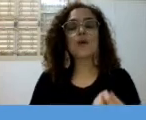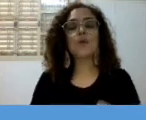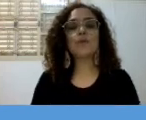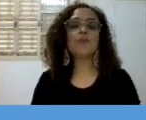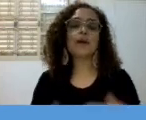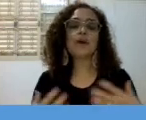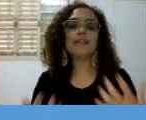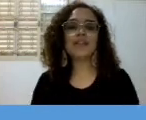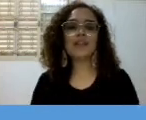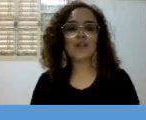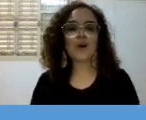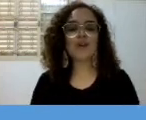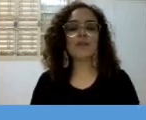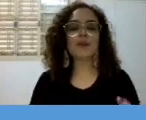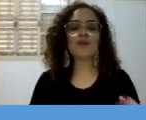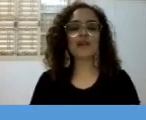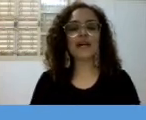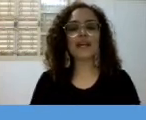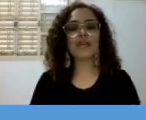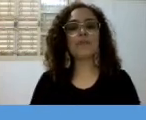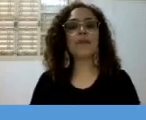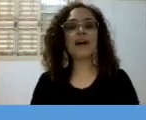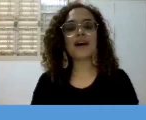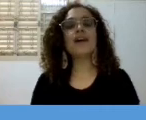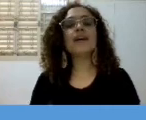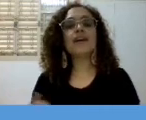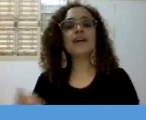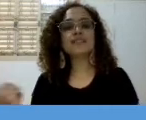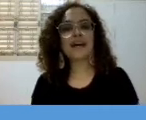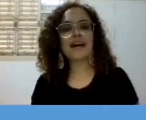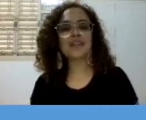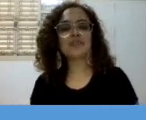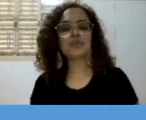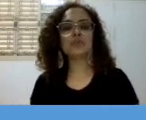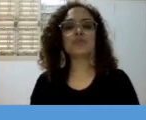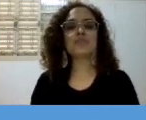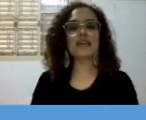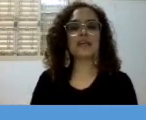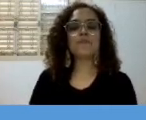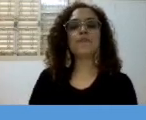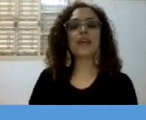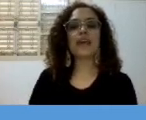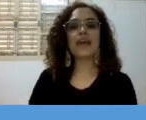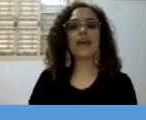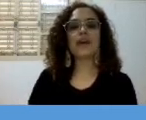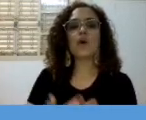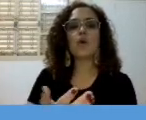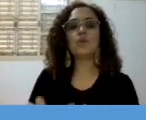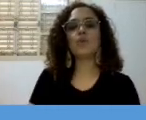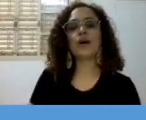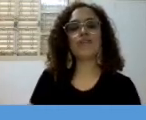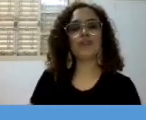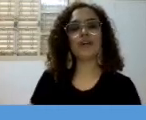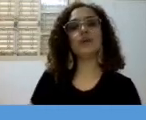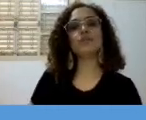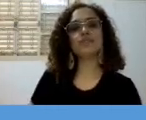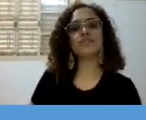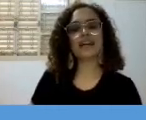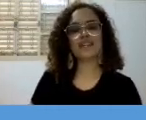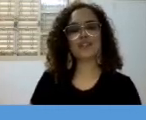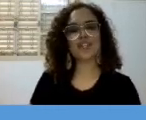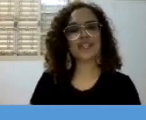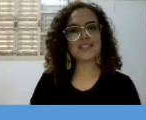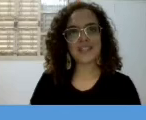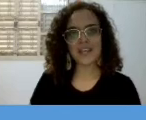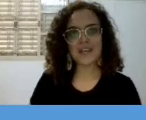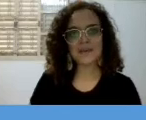né? Uma quadrinha nova para colocar aí para cantarem juntos aí com o refrão